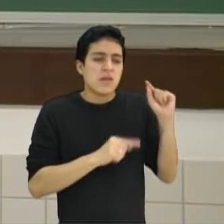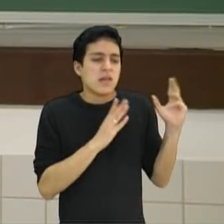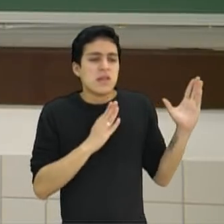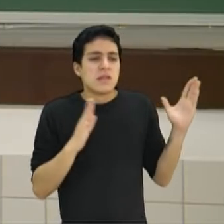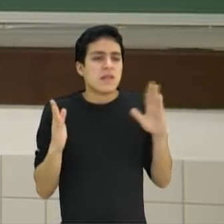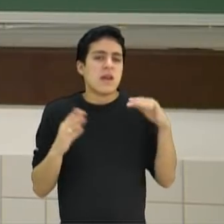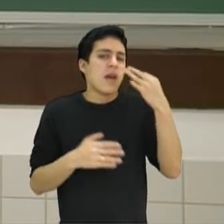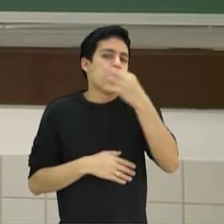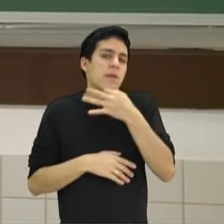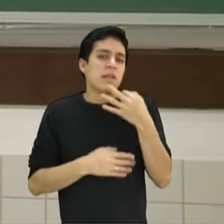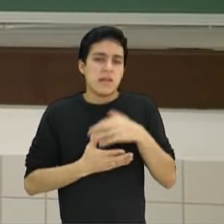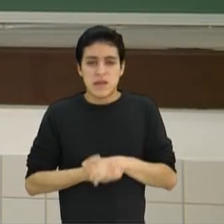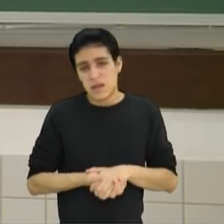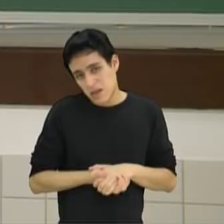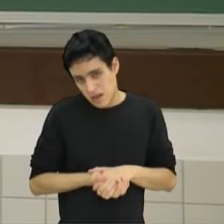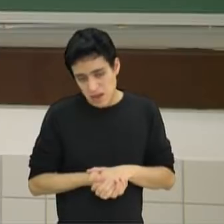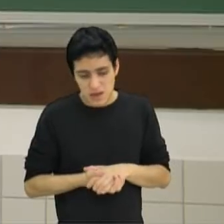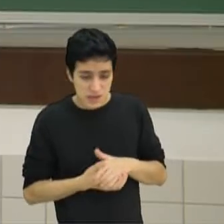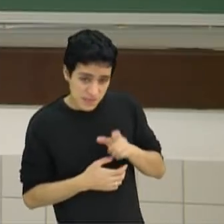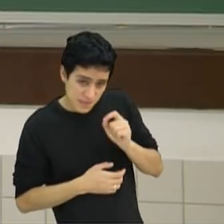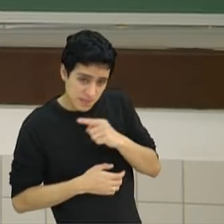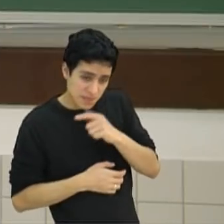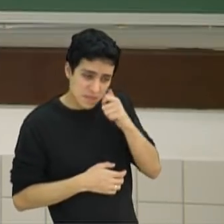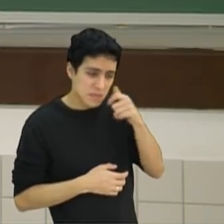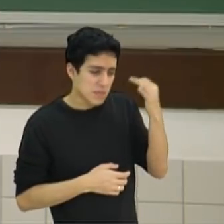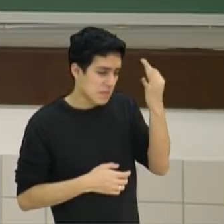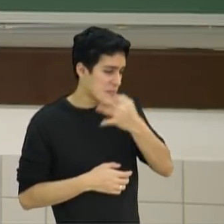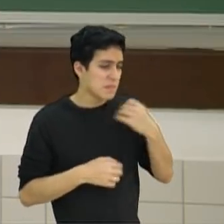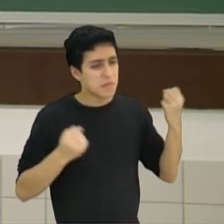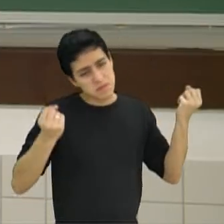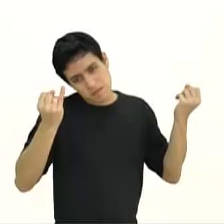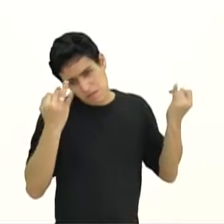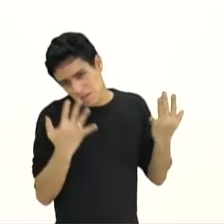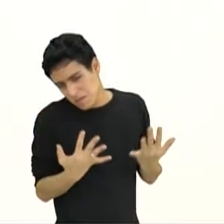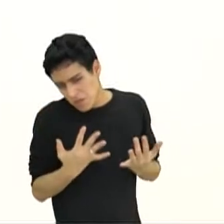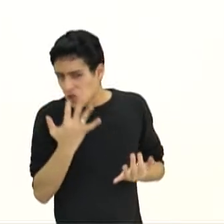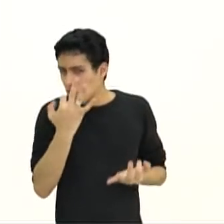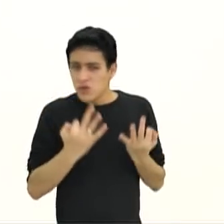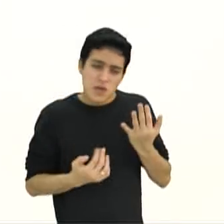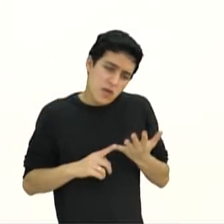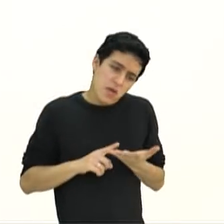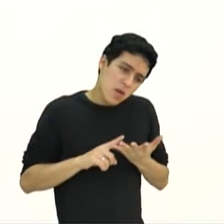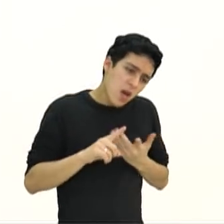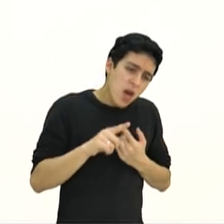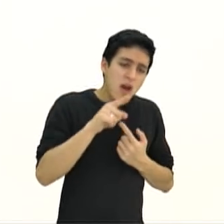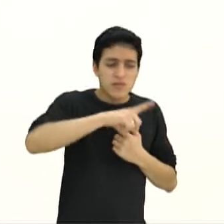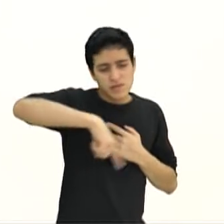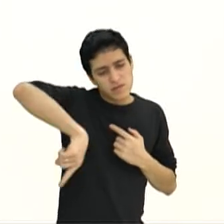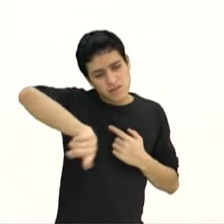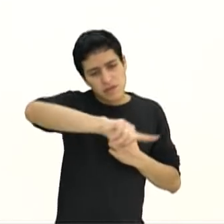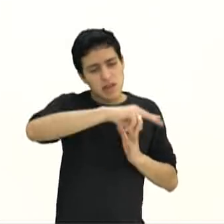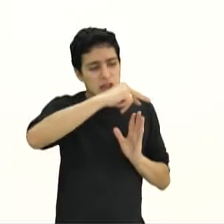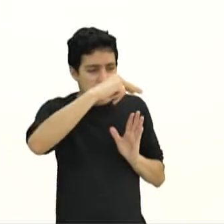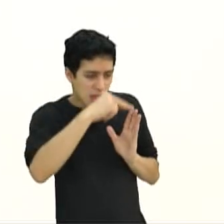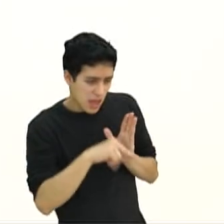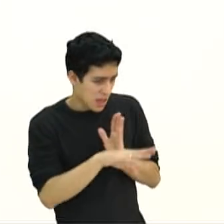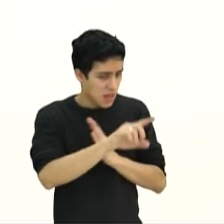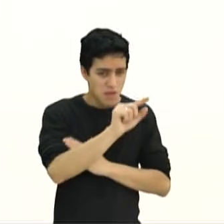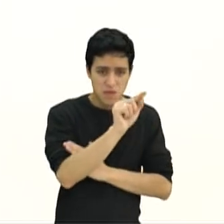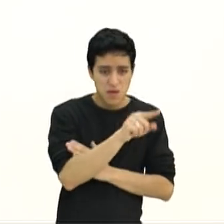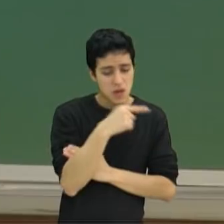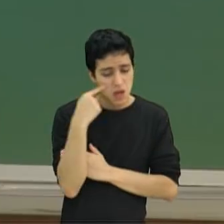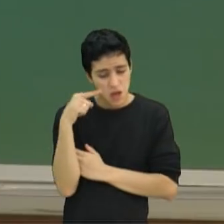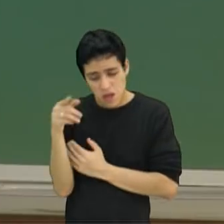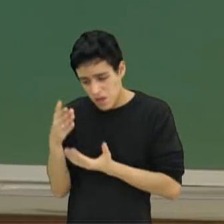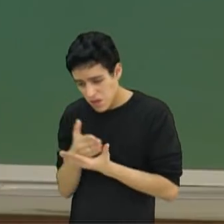sequência argumentativa, onde ela traz um argumento, ela justifica, ela mostra para você, leitor, que pelo fato de